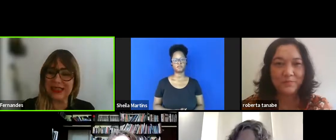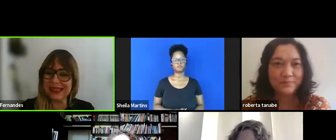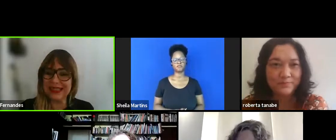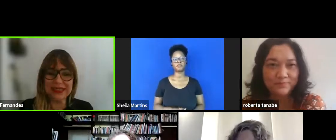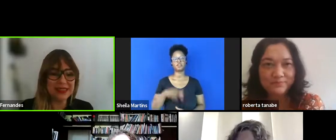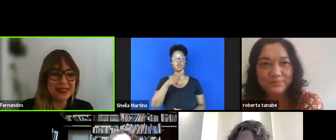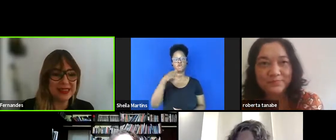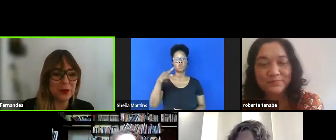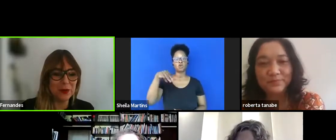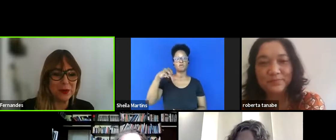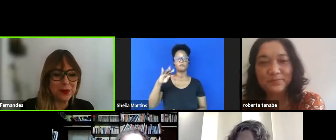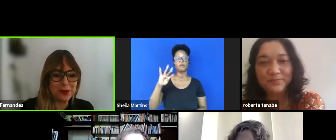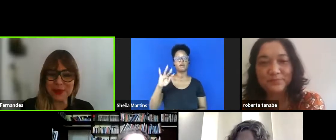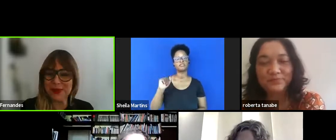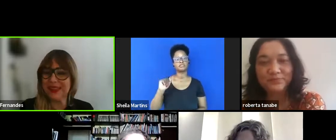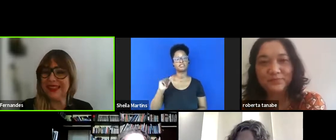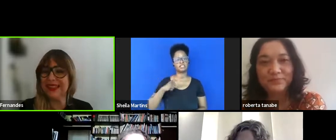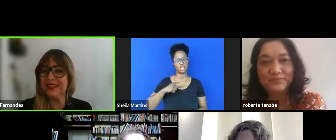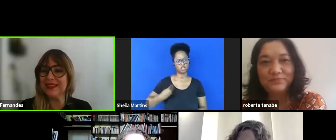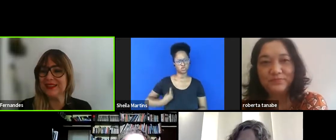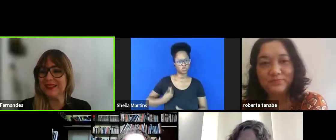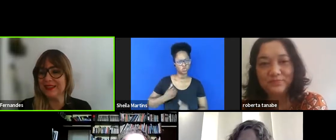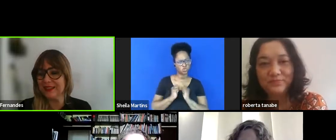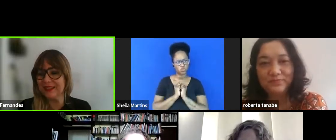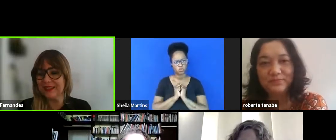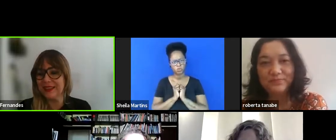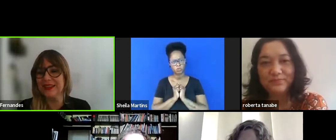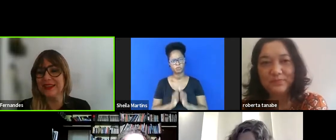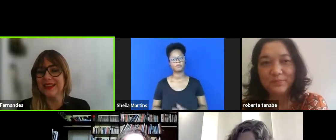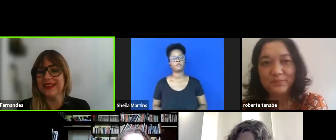Professora Marta, está conosco?